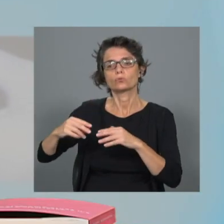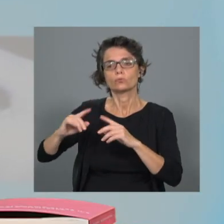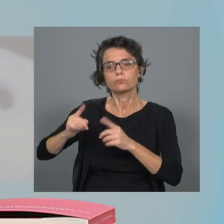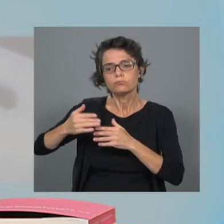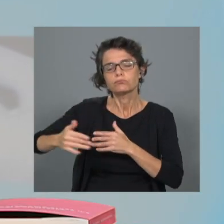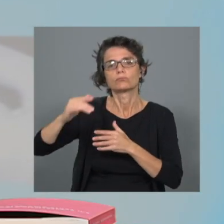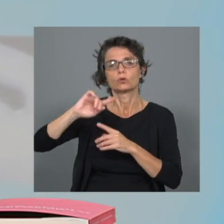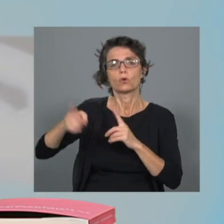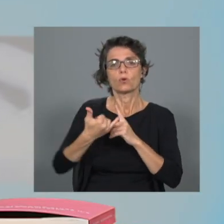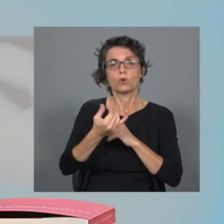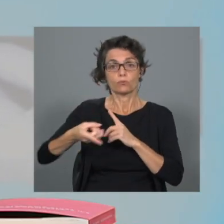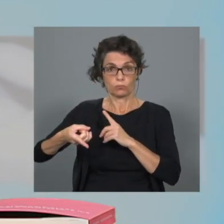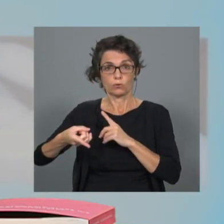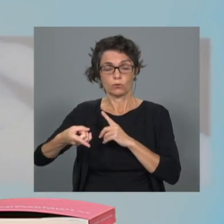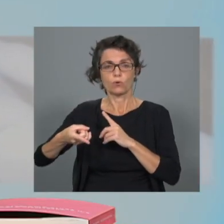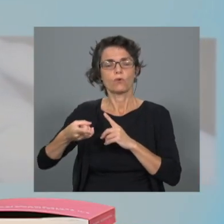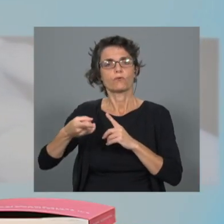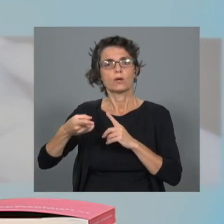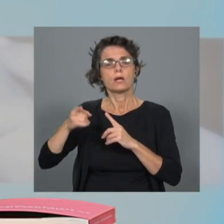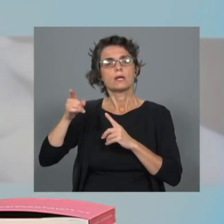então Patriarca Dom